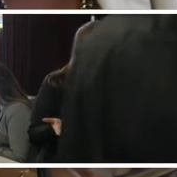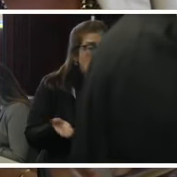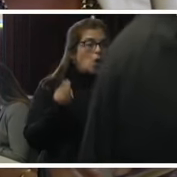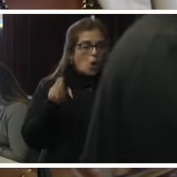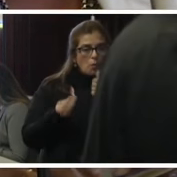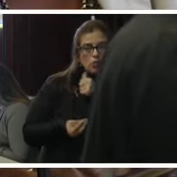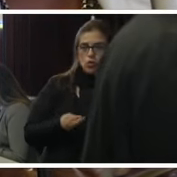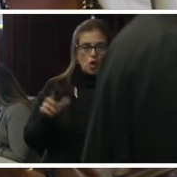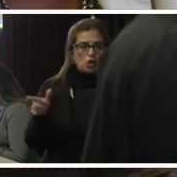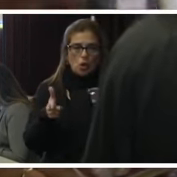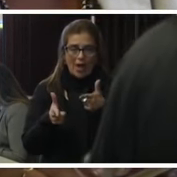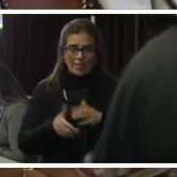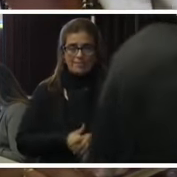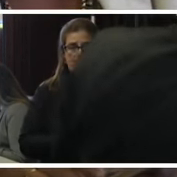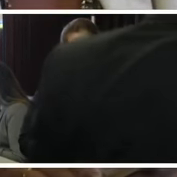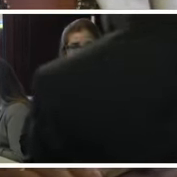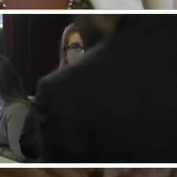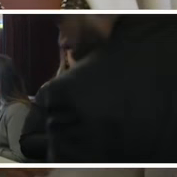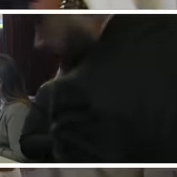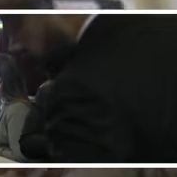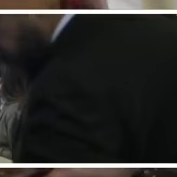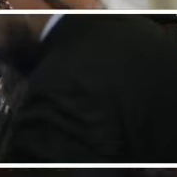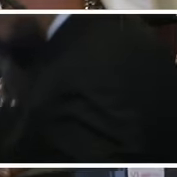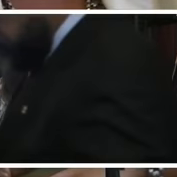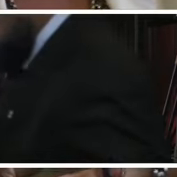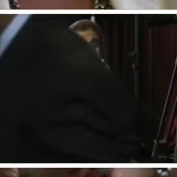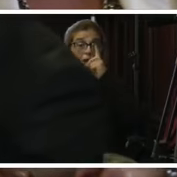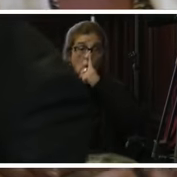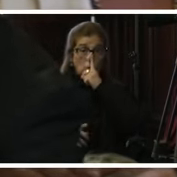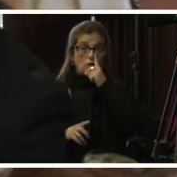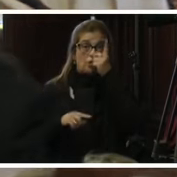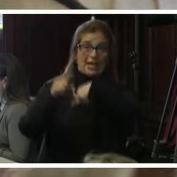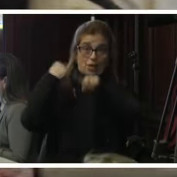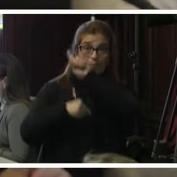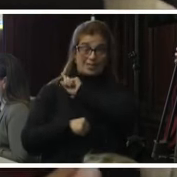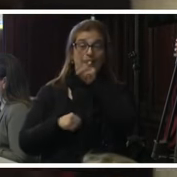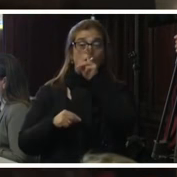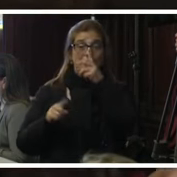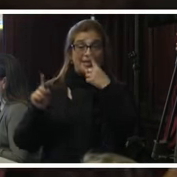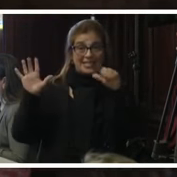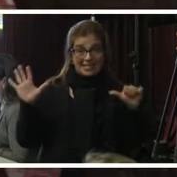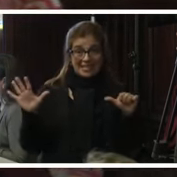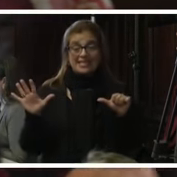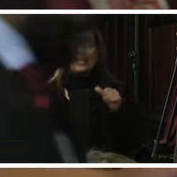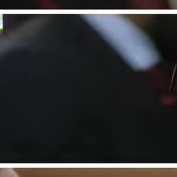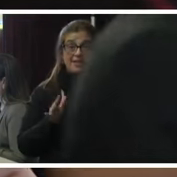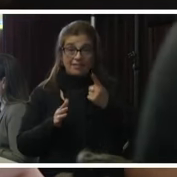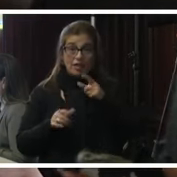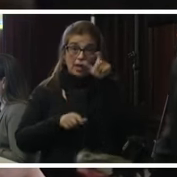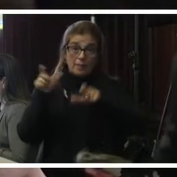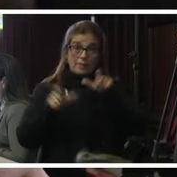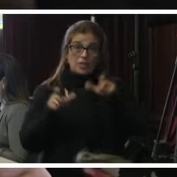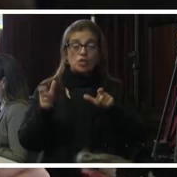efetivas à população. No mês de junho de 2016, sob a justificativa de capturar um foragido